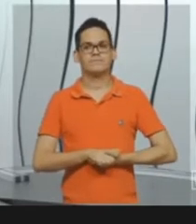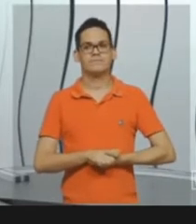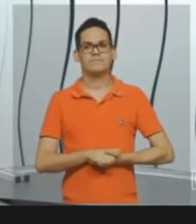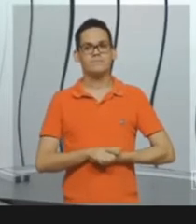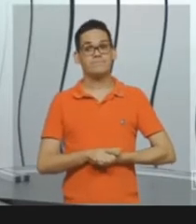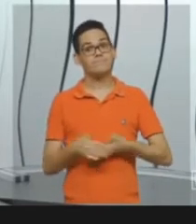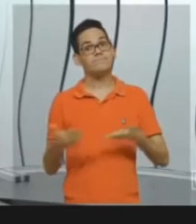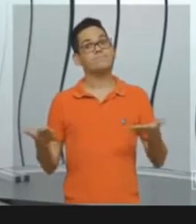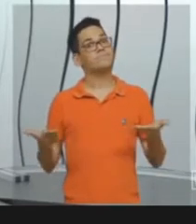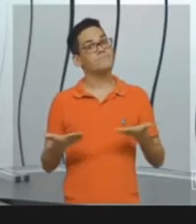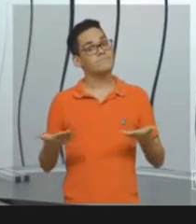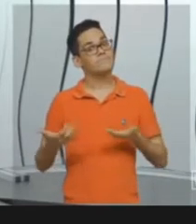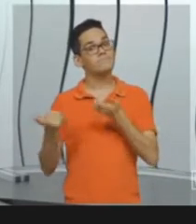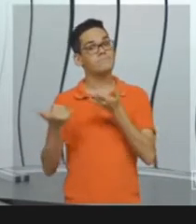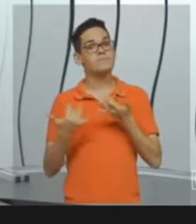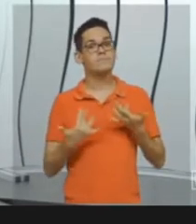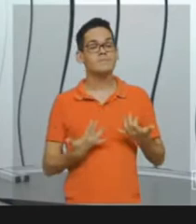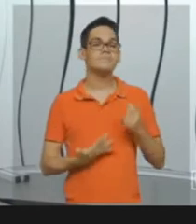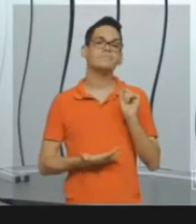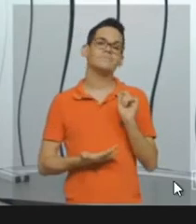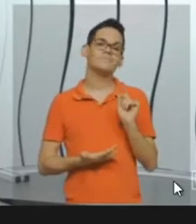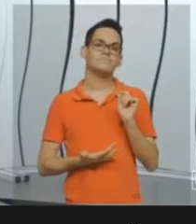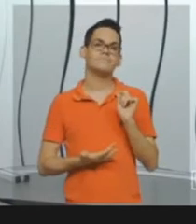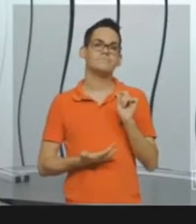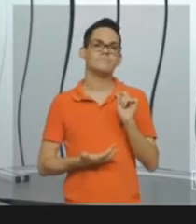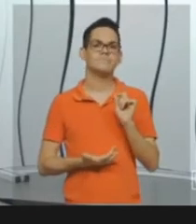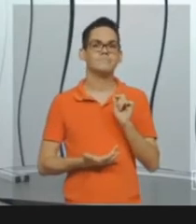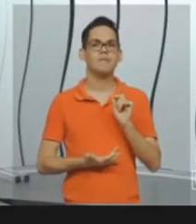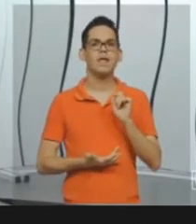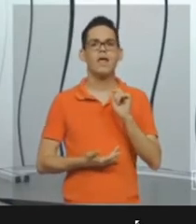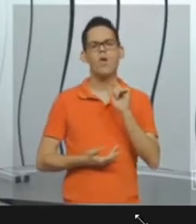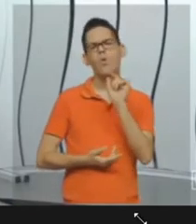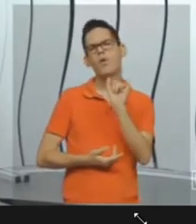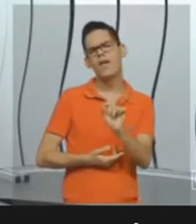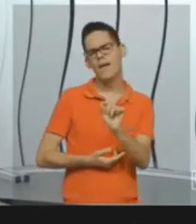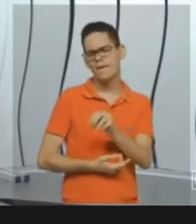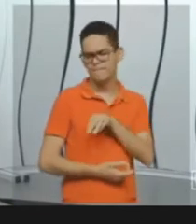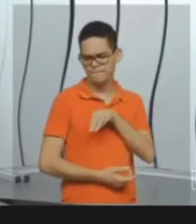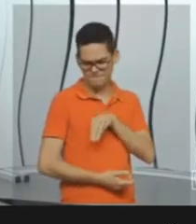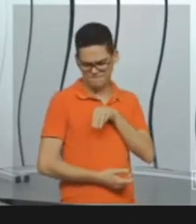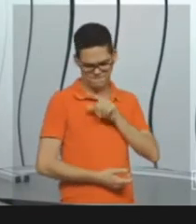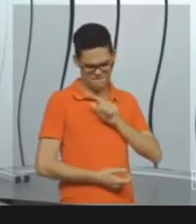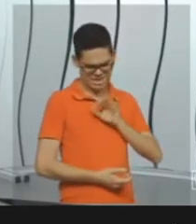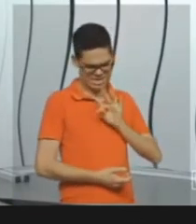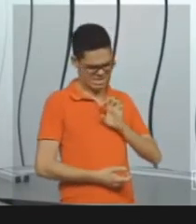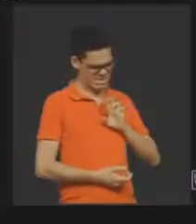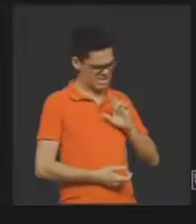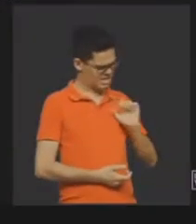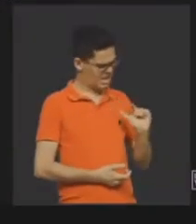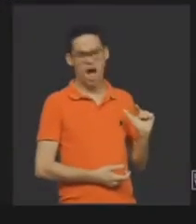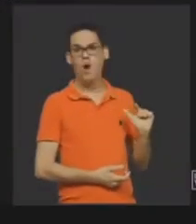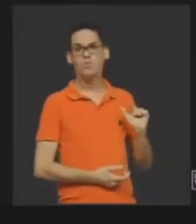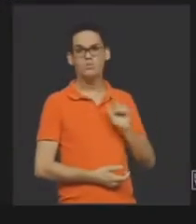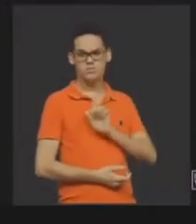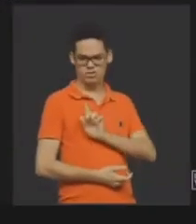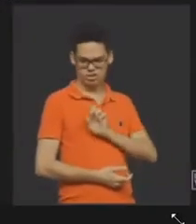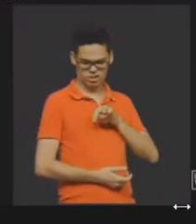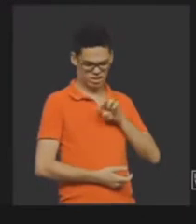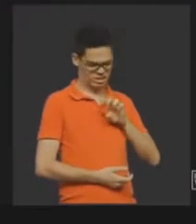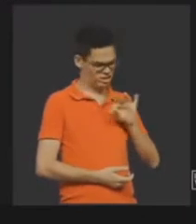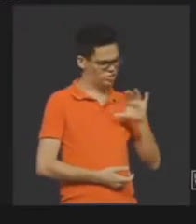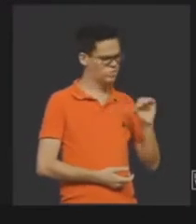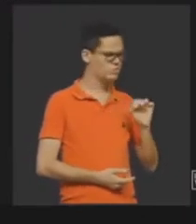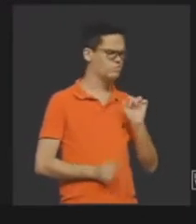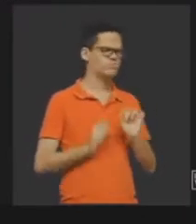Ok, vamos falar agora do famoso material genético. O que é o material genético? Bom, o